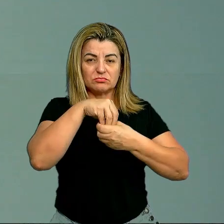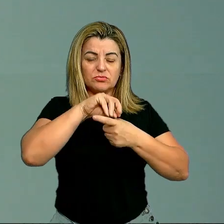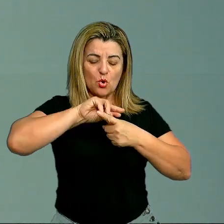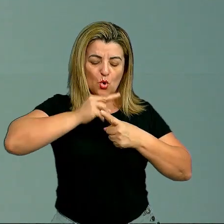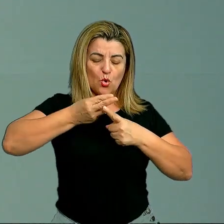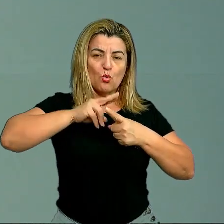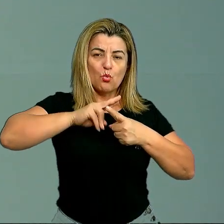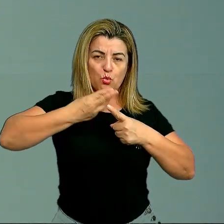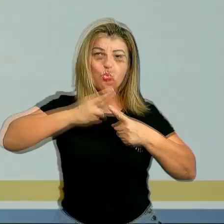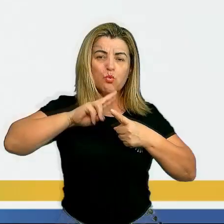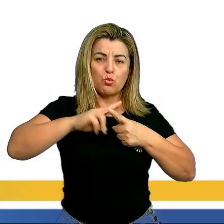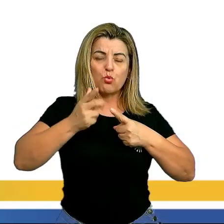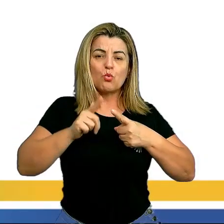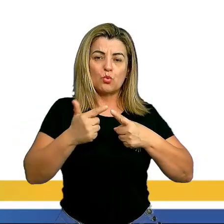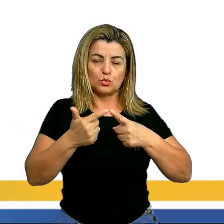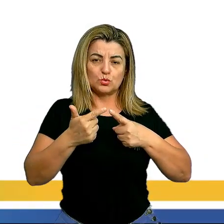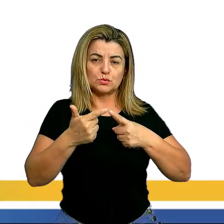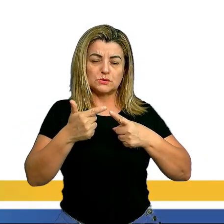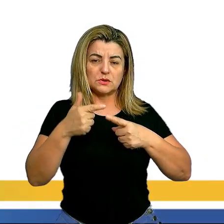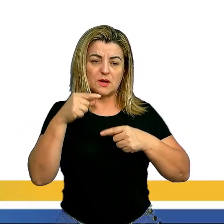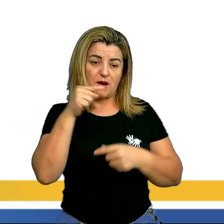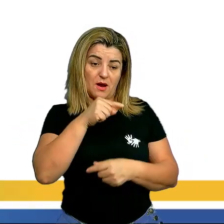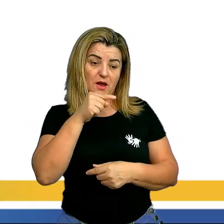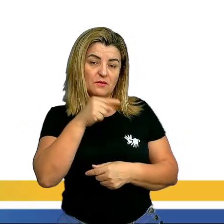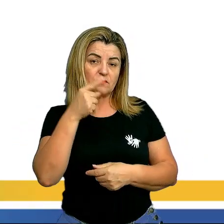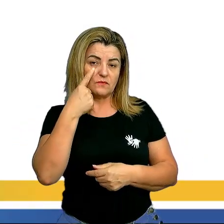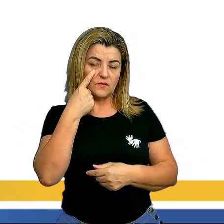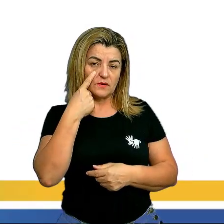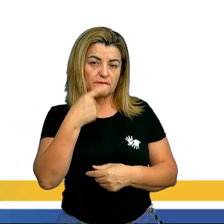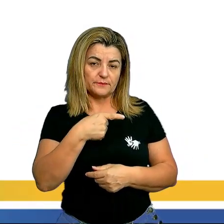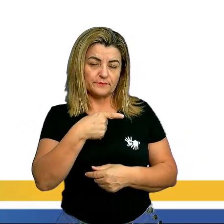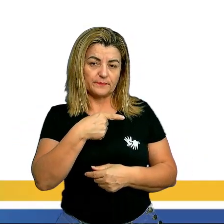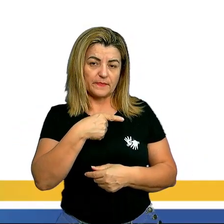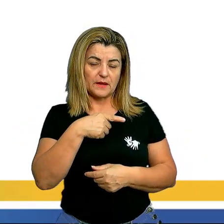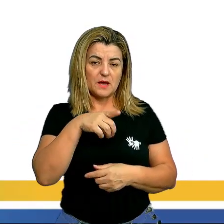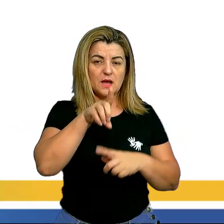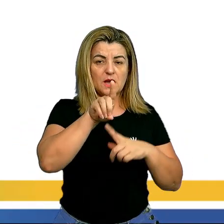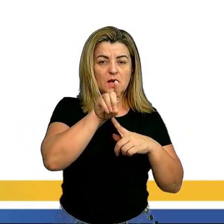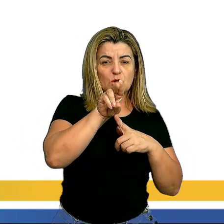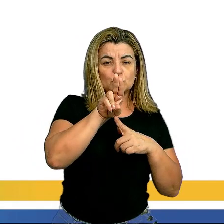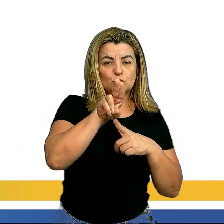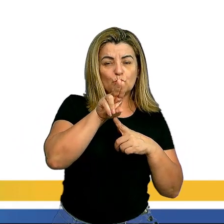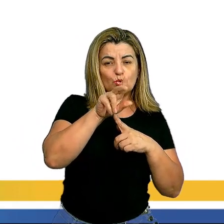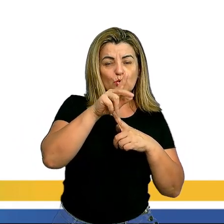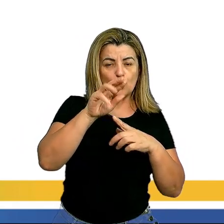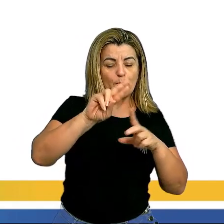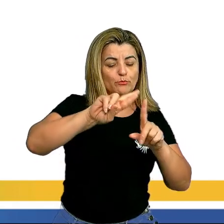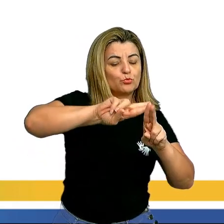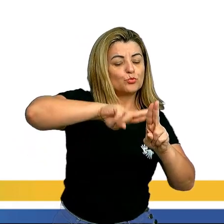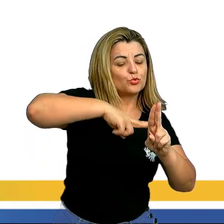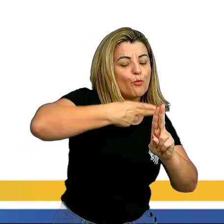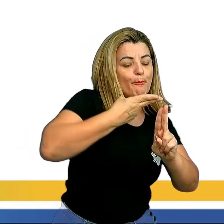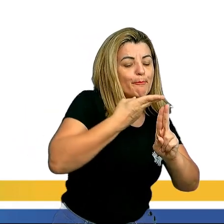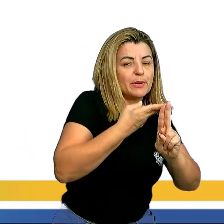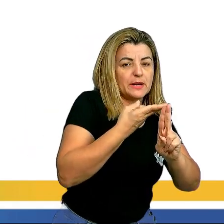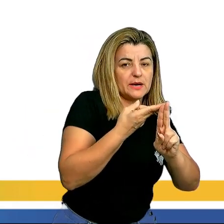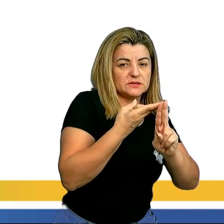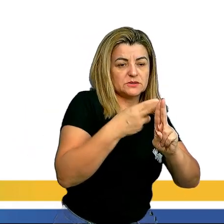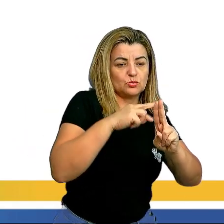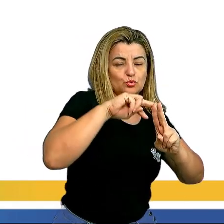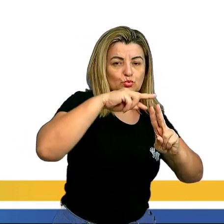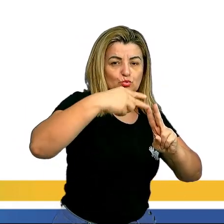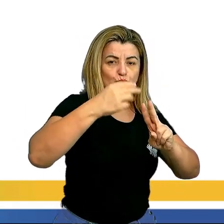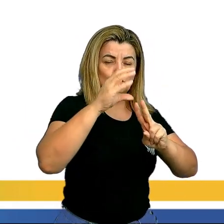sim gerar outro descendente. E aqui que a gente vê, é a duplicação do cromossômico, tá? Que é conhecida